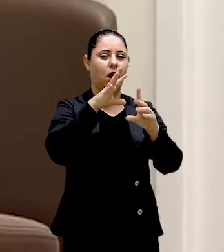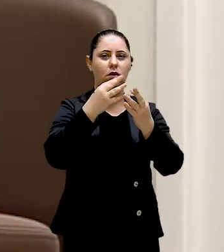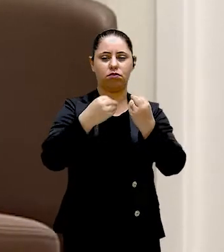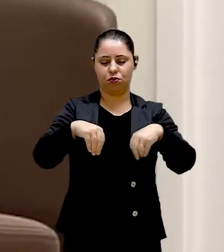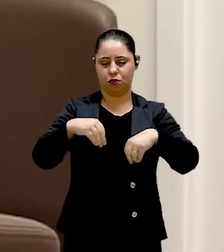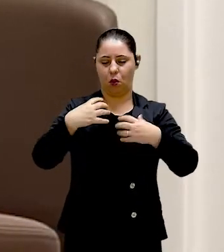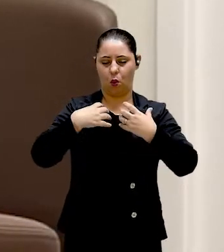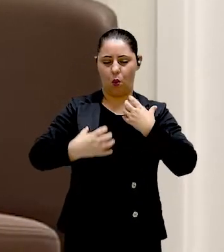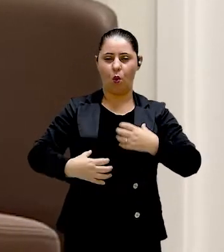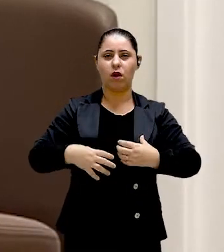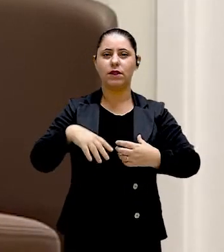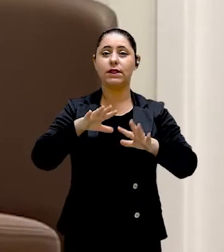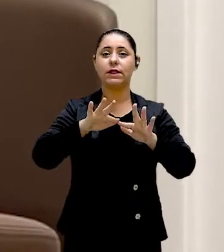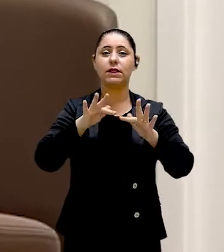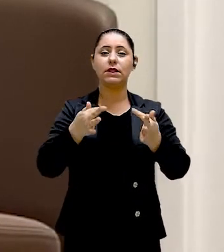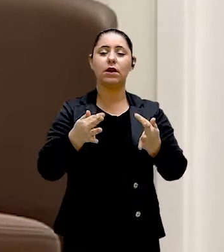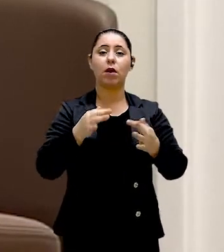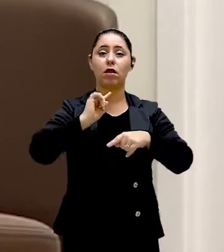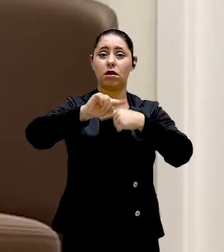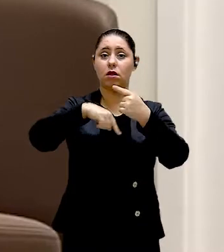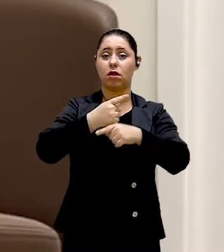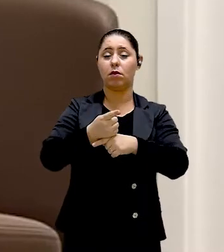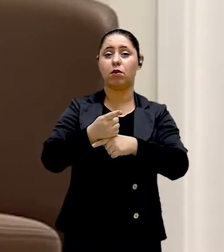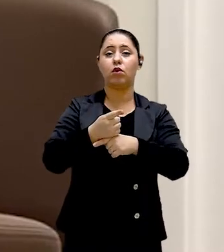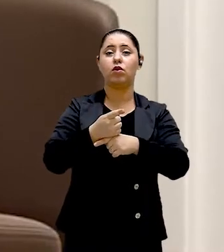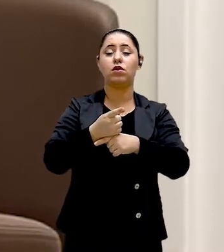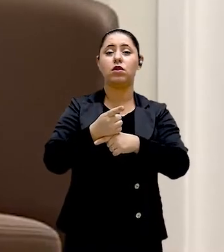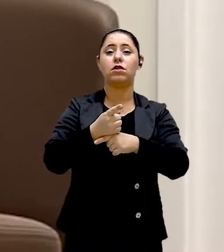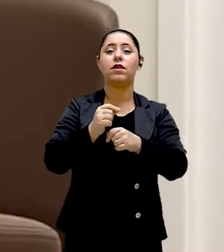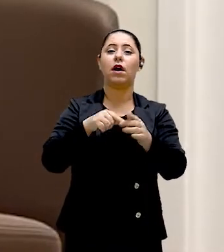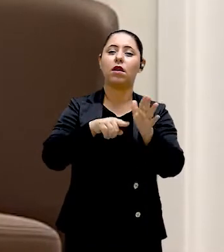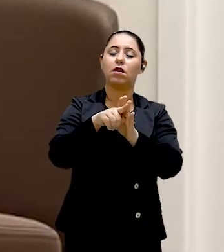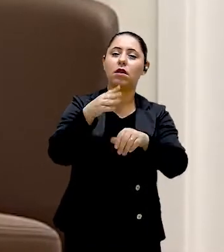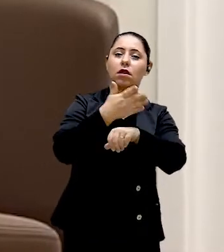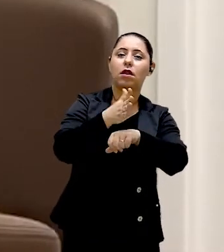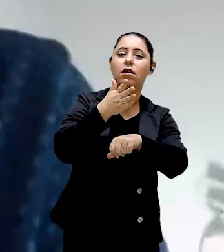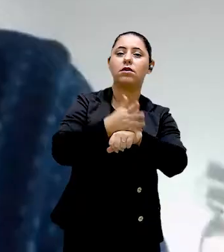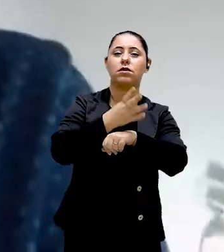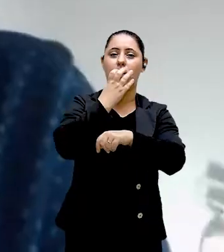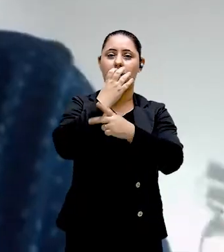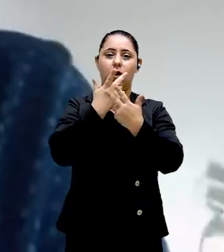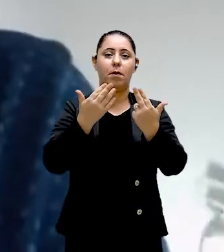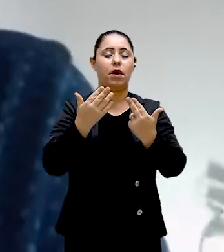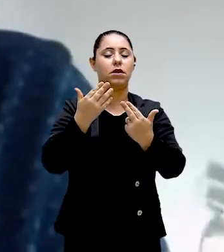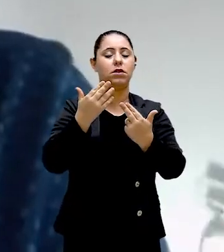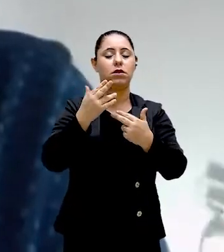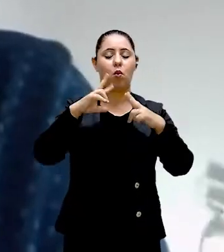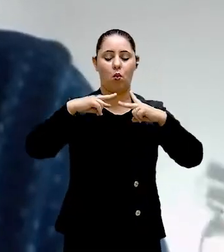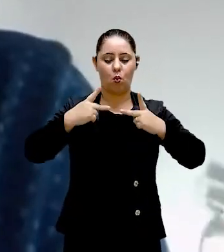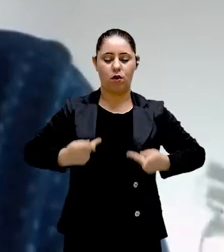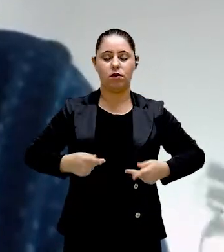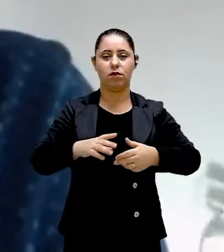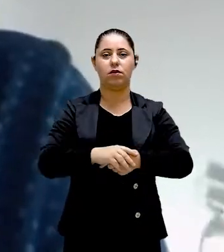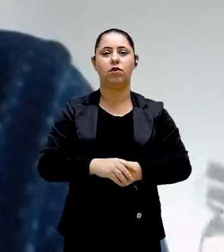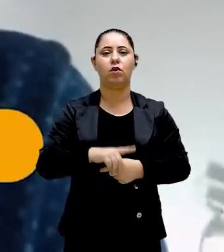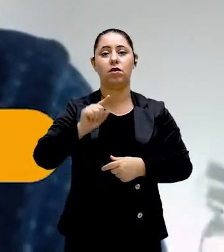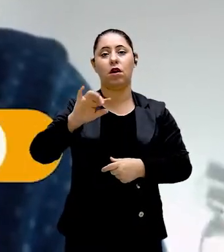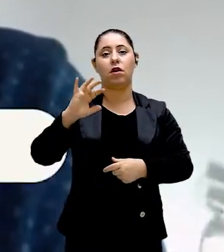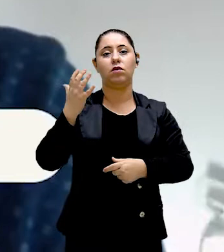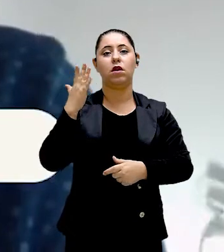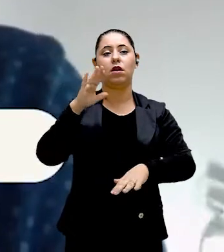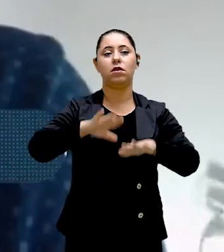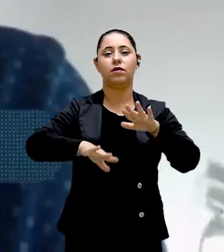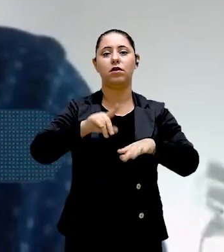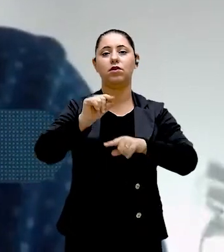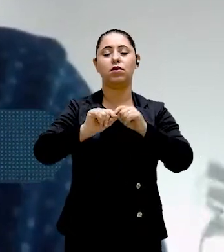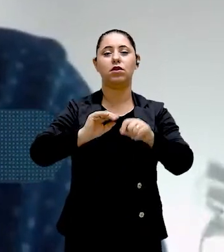simplificada. Só depois disso, ela parte para os testes em animais e humanos. E o que acontece muitas vezes é o que a gente chama